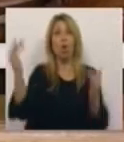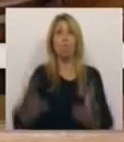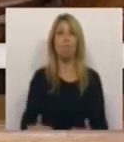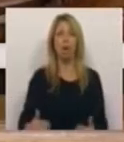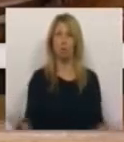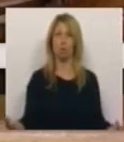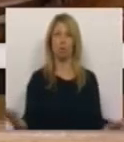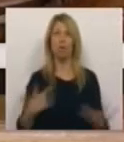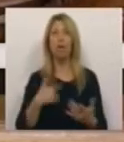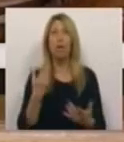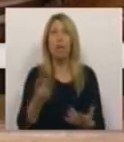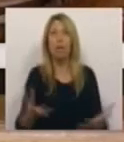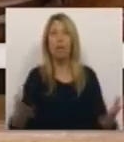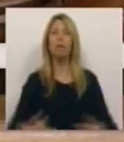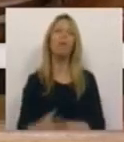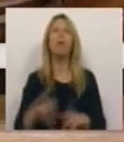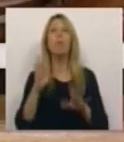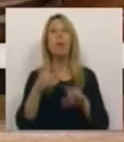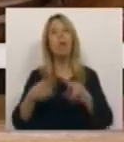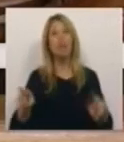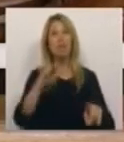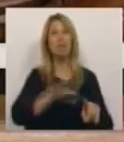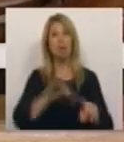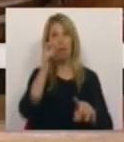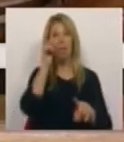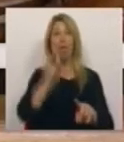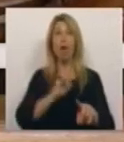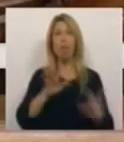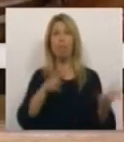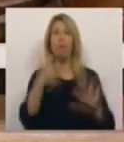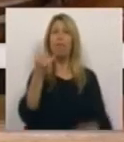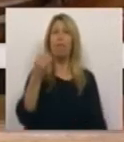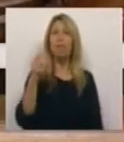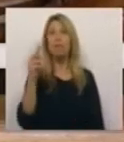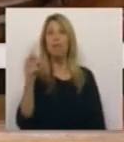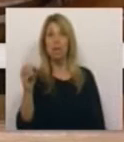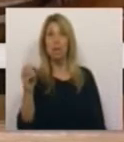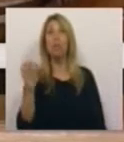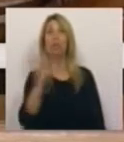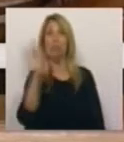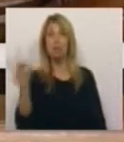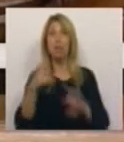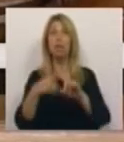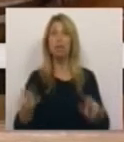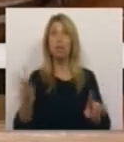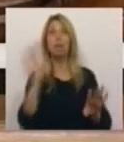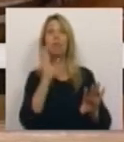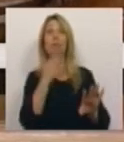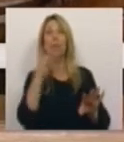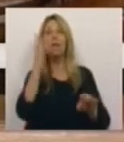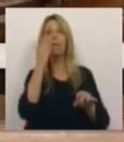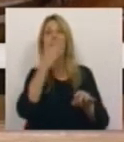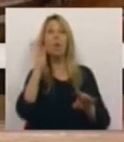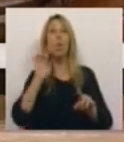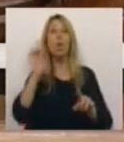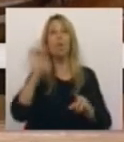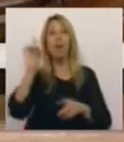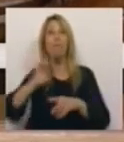diferenças salariais entre mulheres e homens continuam a situar-se entre os 20% e os 30%, aumentando quanto mais qualificadas forem as